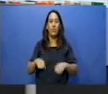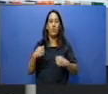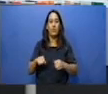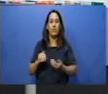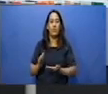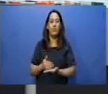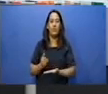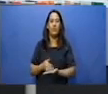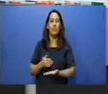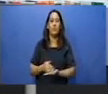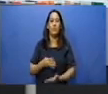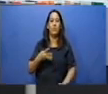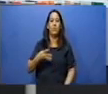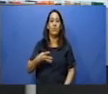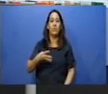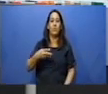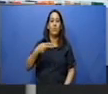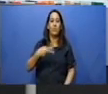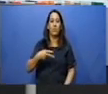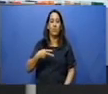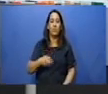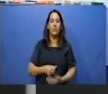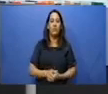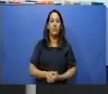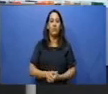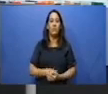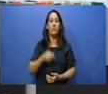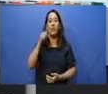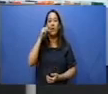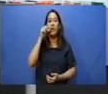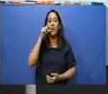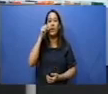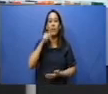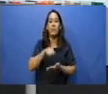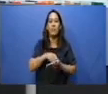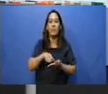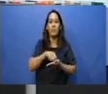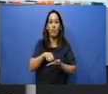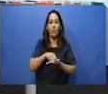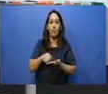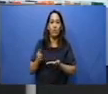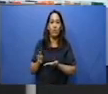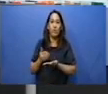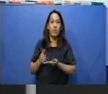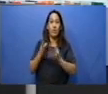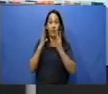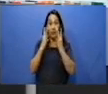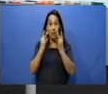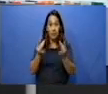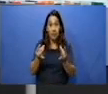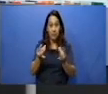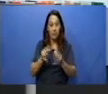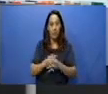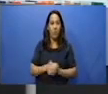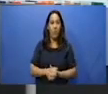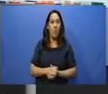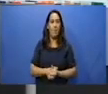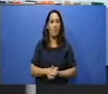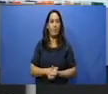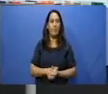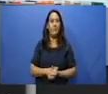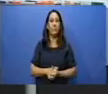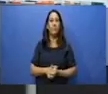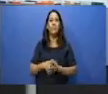apostila na página 42, lápis, borracha, caderno e sua atenção. Vamos